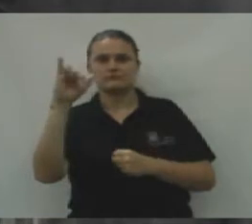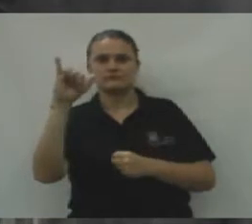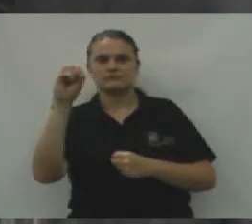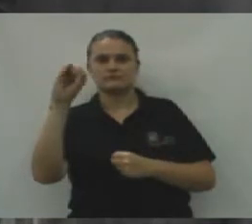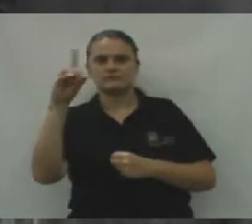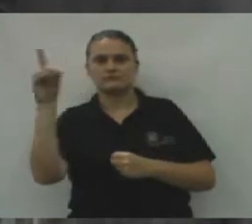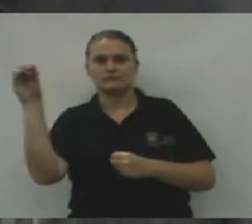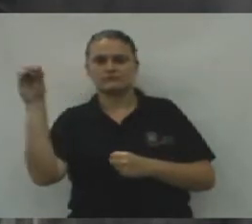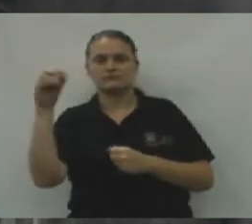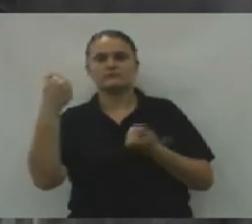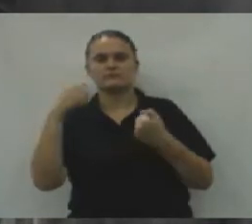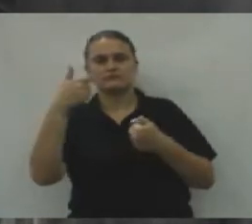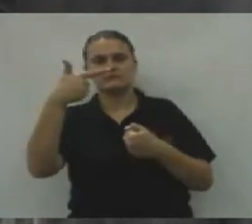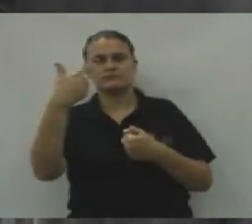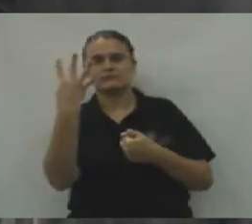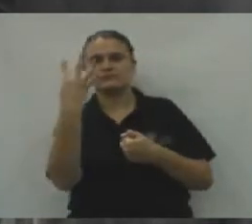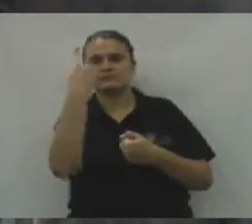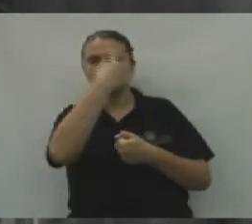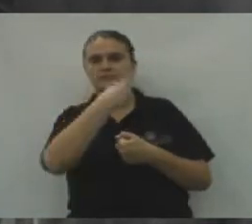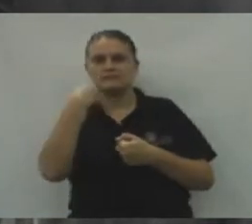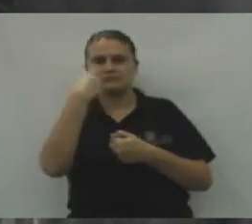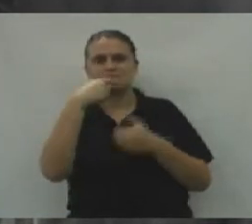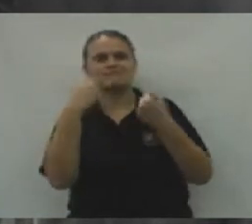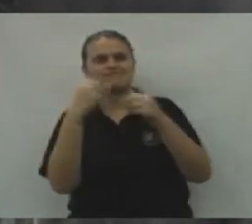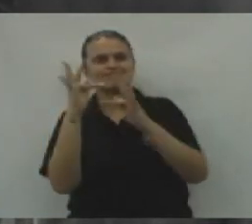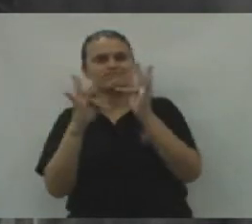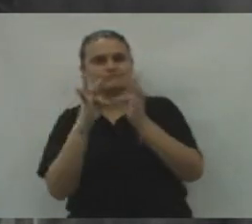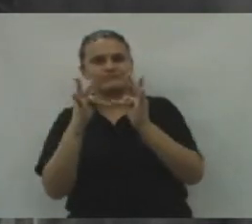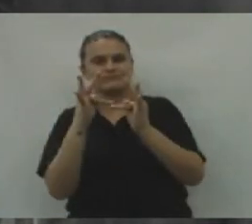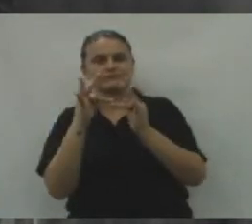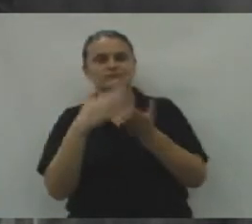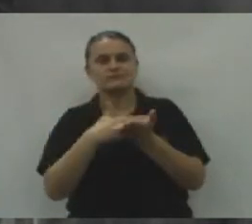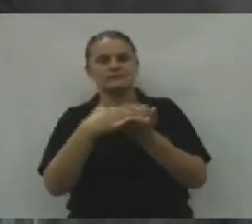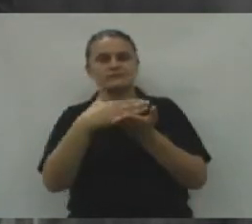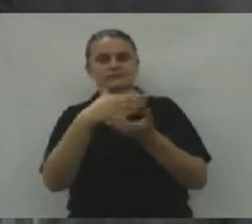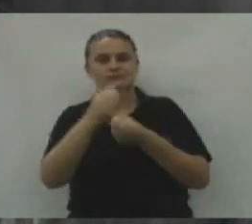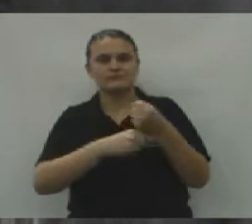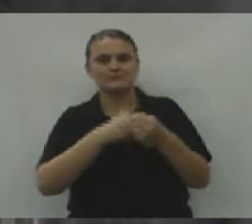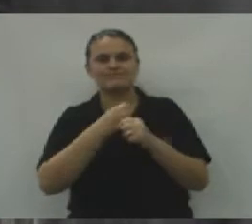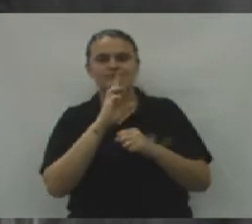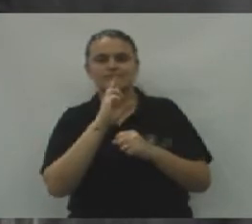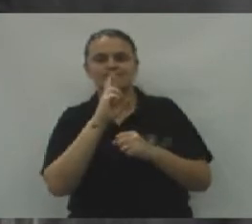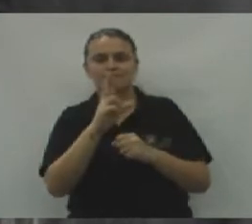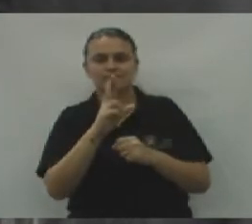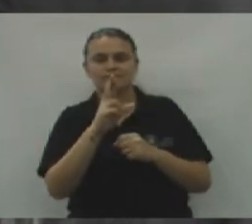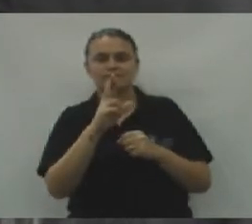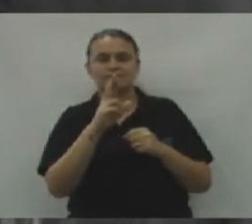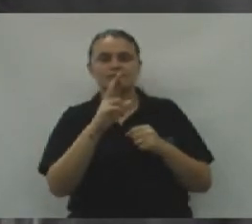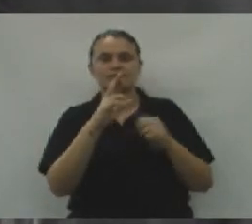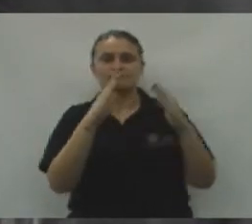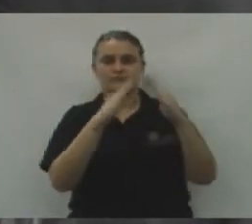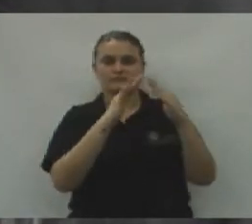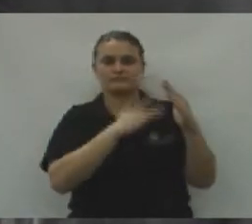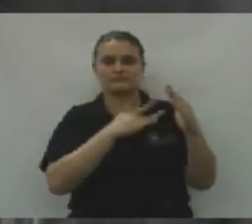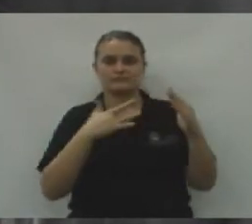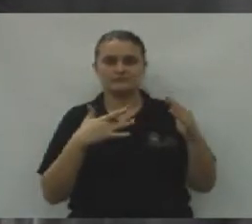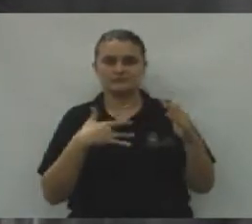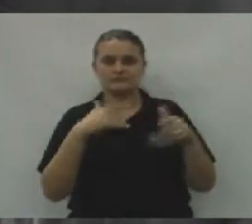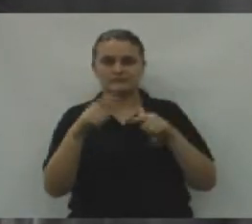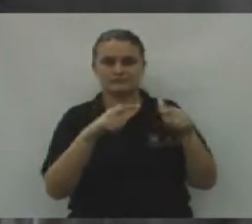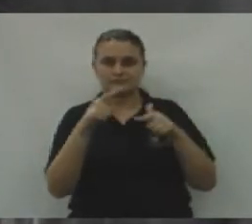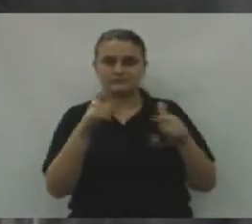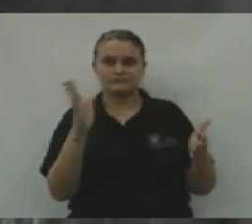horas e já tive a resposta já no início do ano que o pronto atendimento passaria a